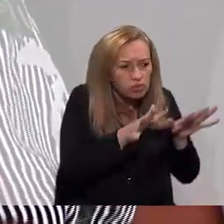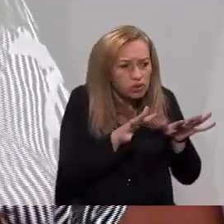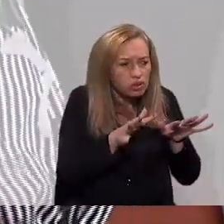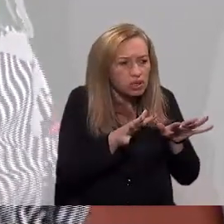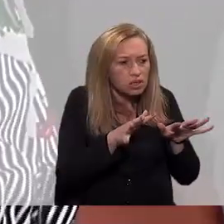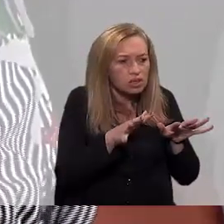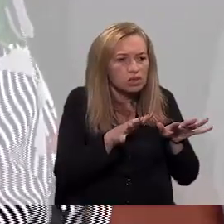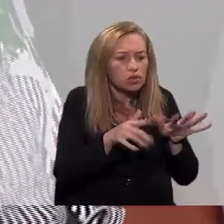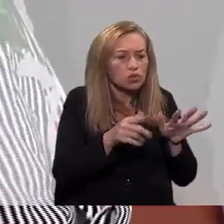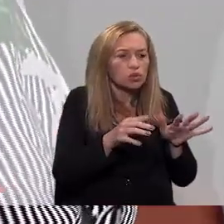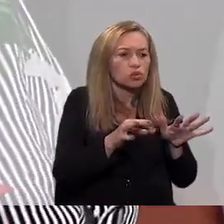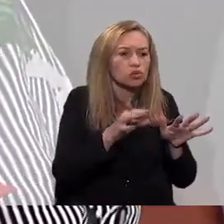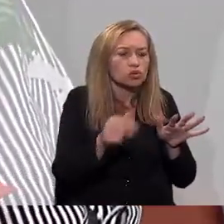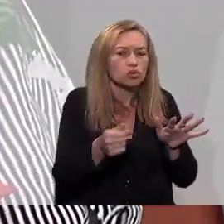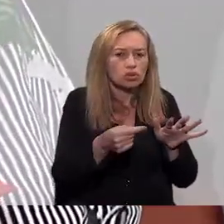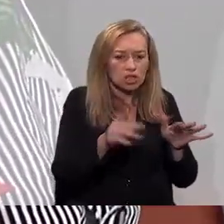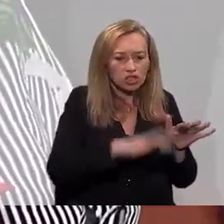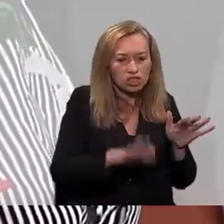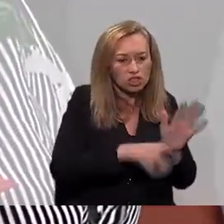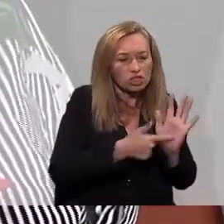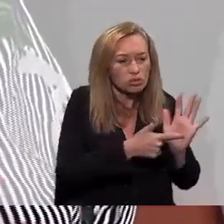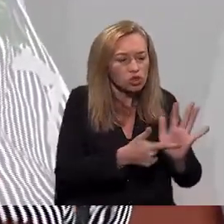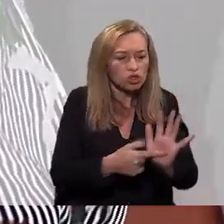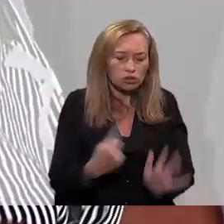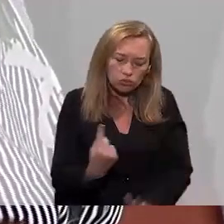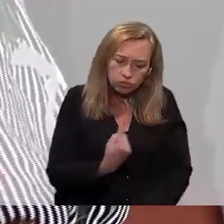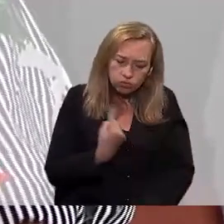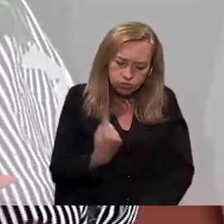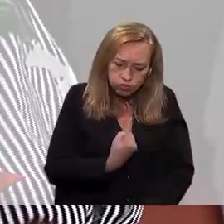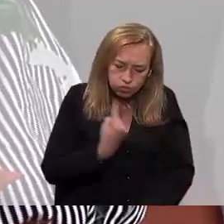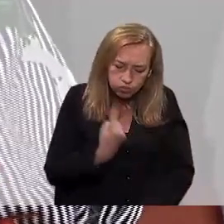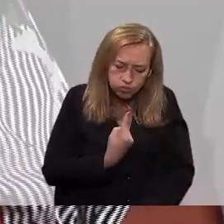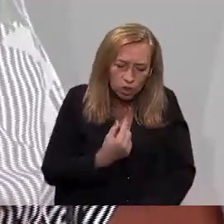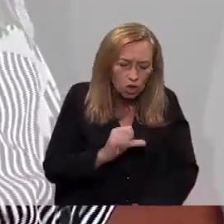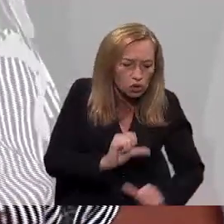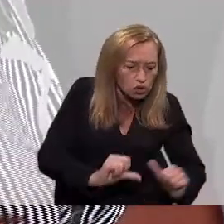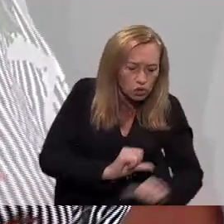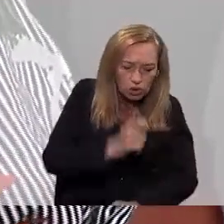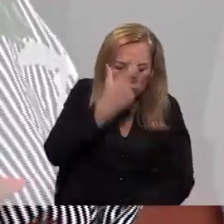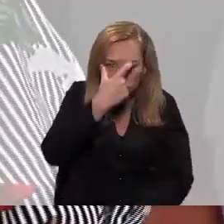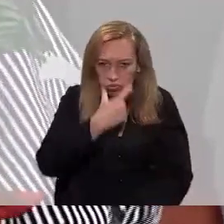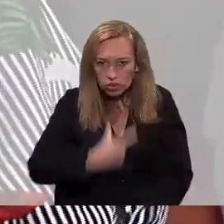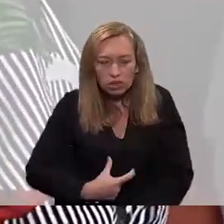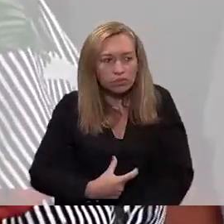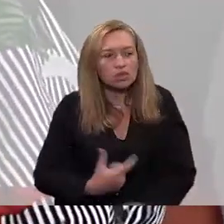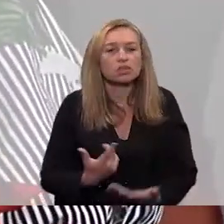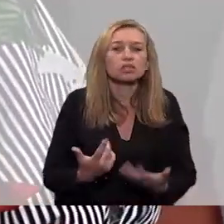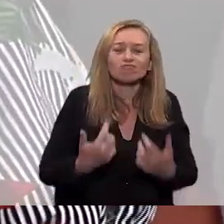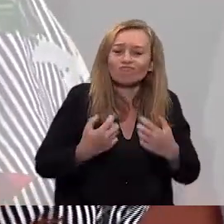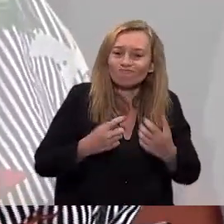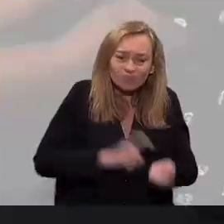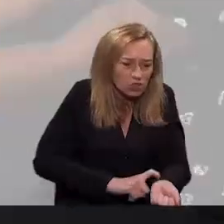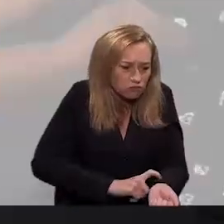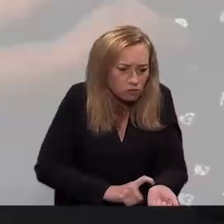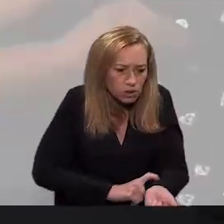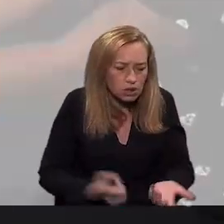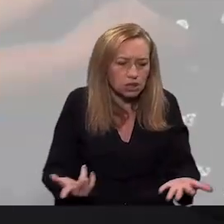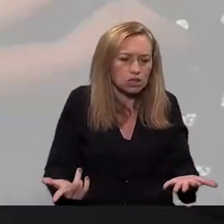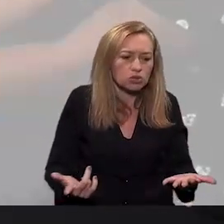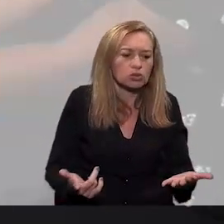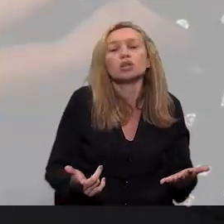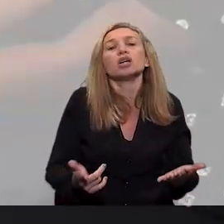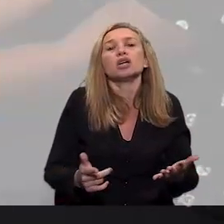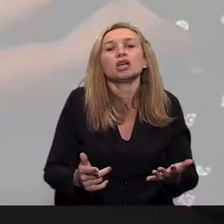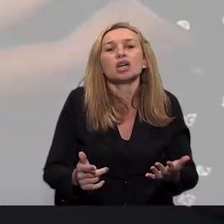atento aos sinais que as crianças estão dando, né? Isolamento, mudança de comportamento, né,